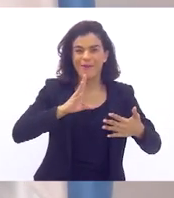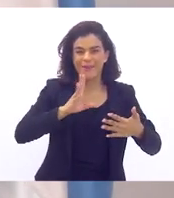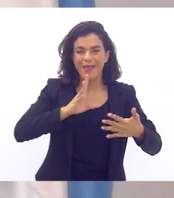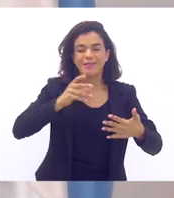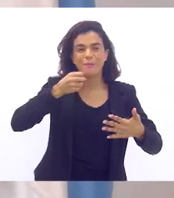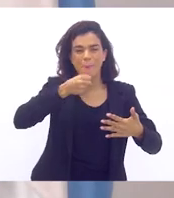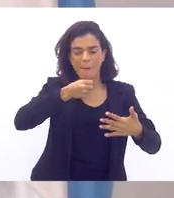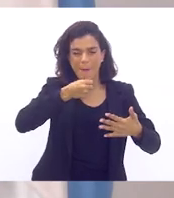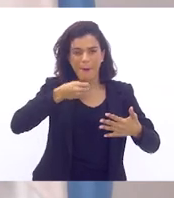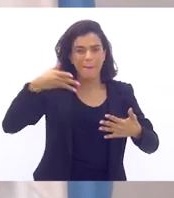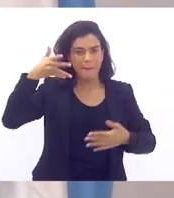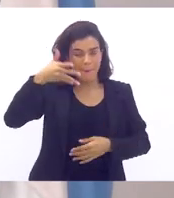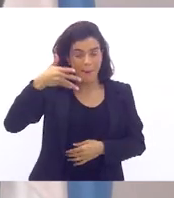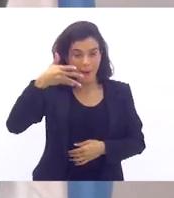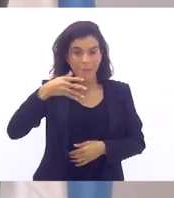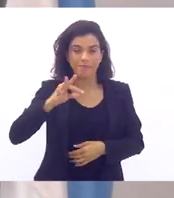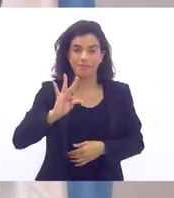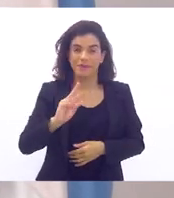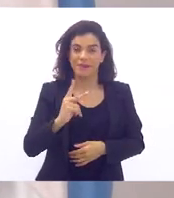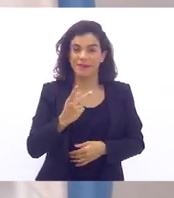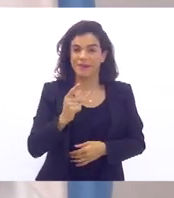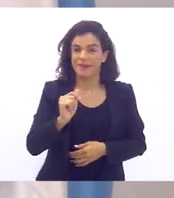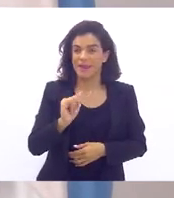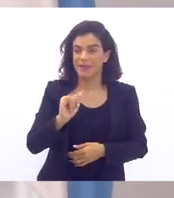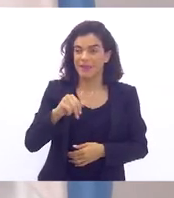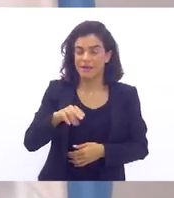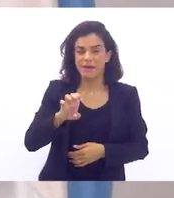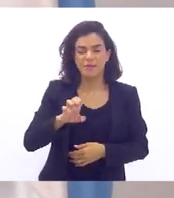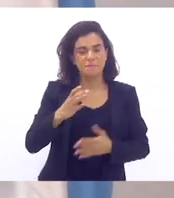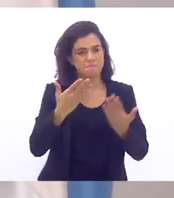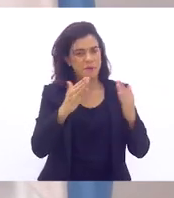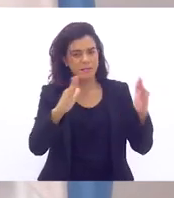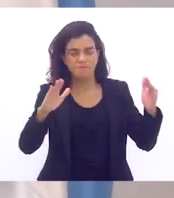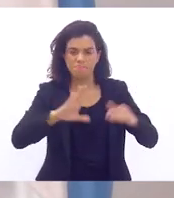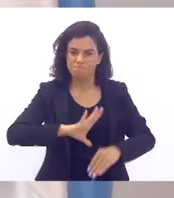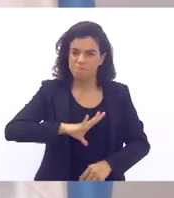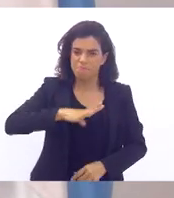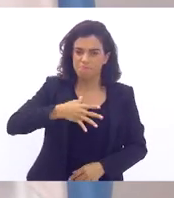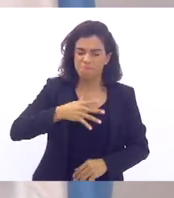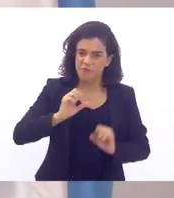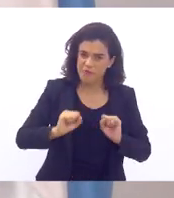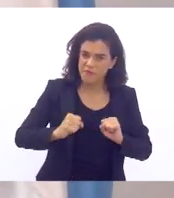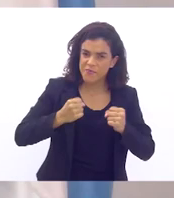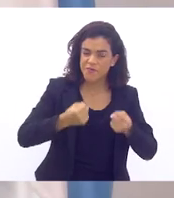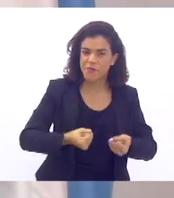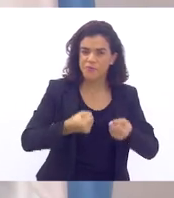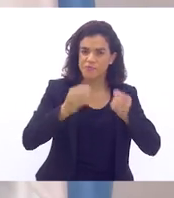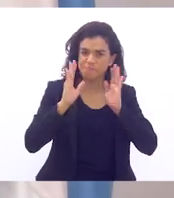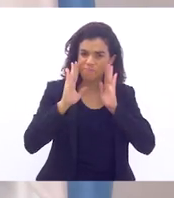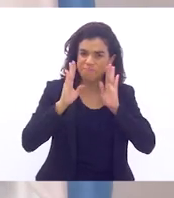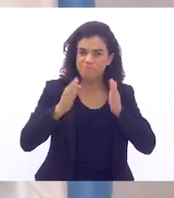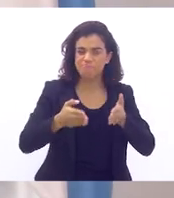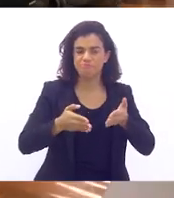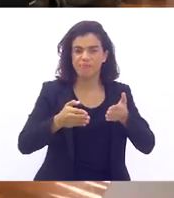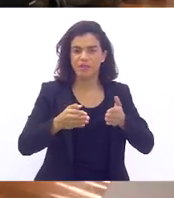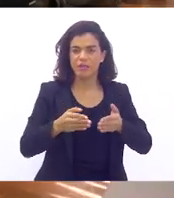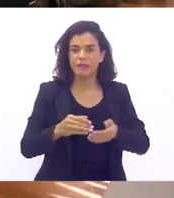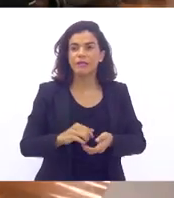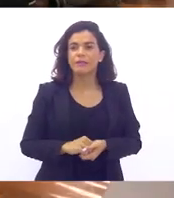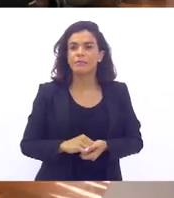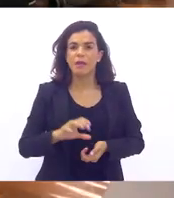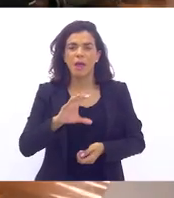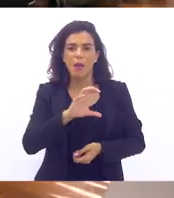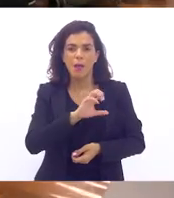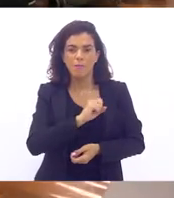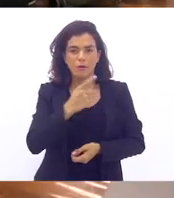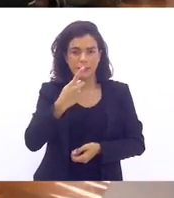então passar a palavra para Taiane parabenizando por sua garra por sua coragem por sua determinação por ser o amor ou alguém